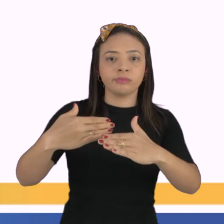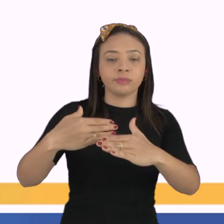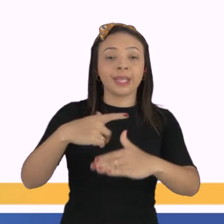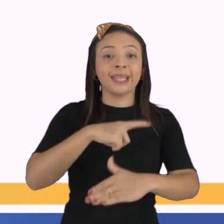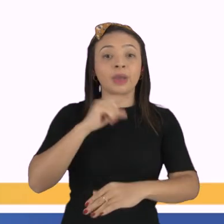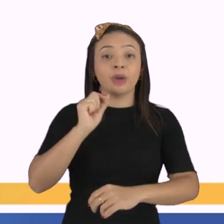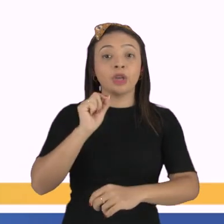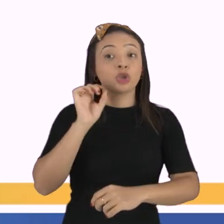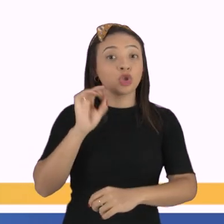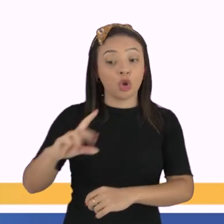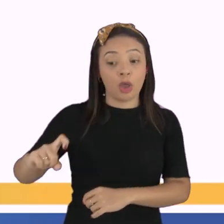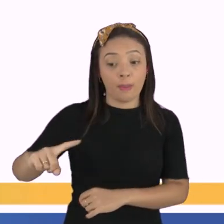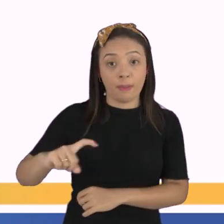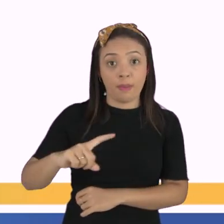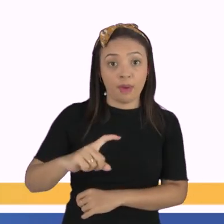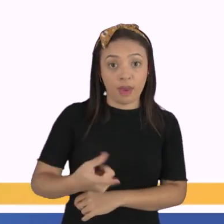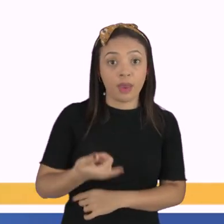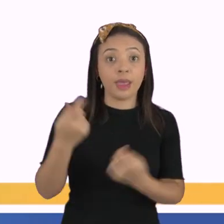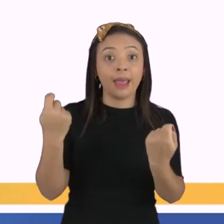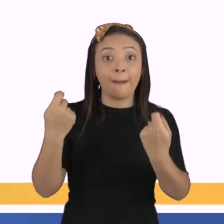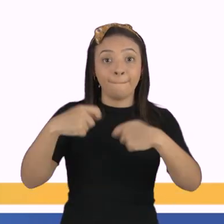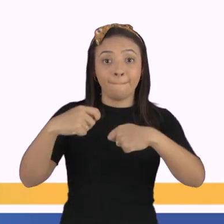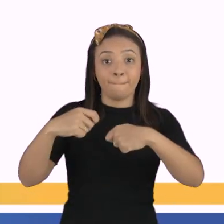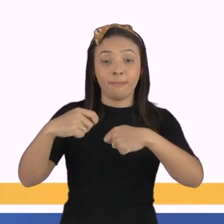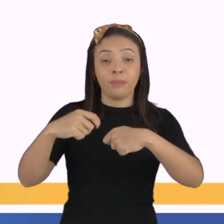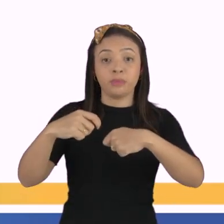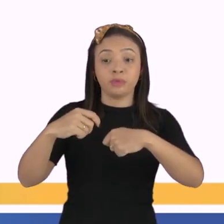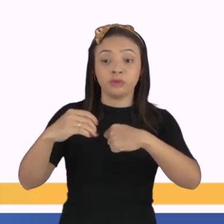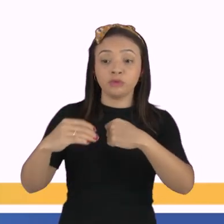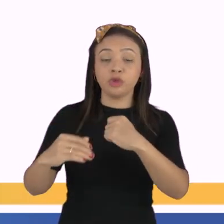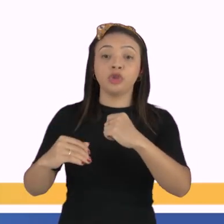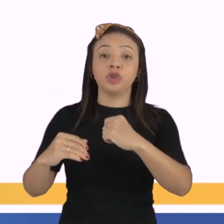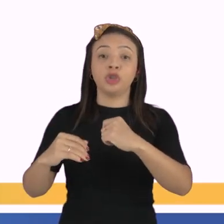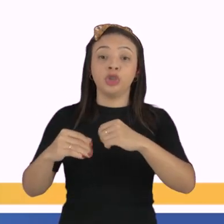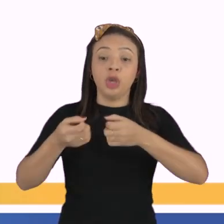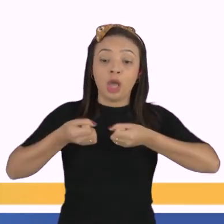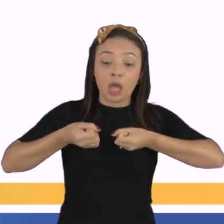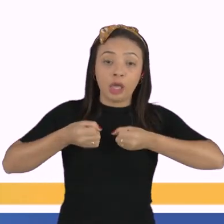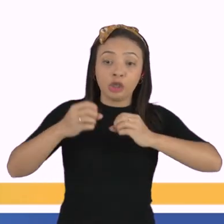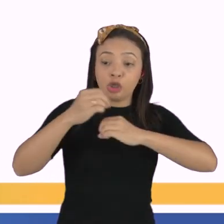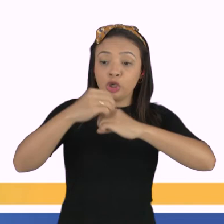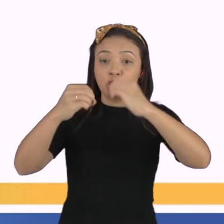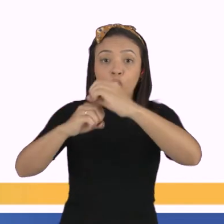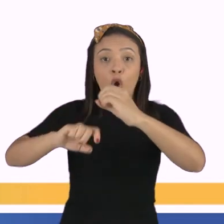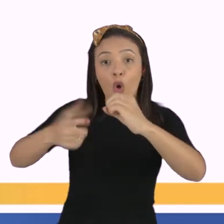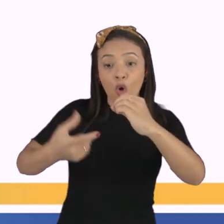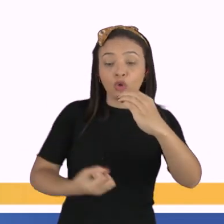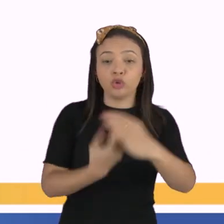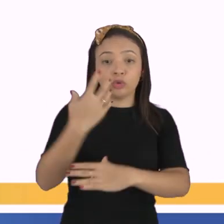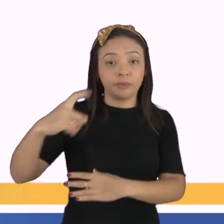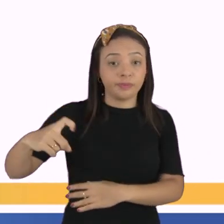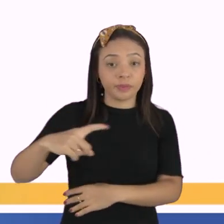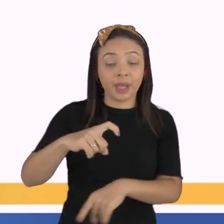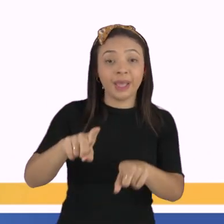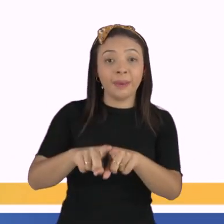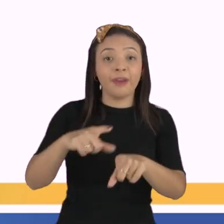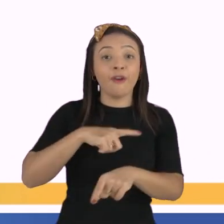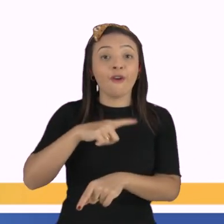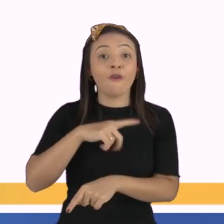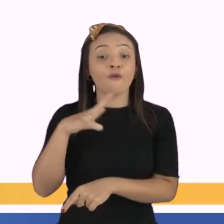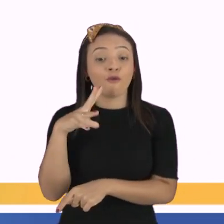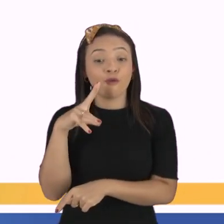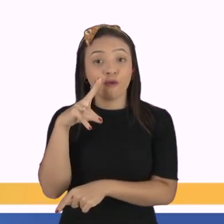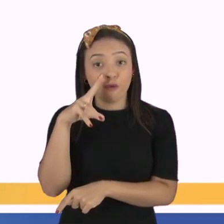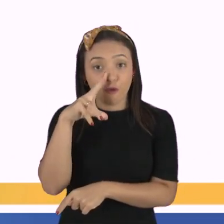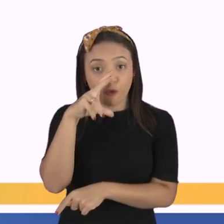as bactérias capazes de se reproduzir, as bactérias capazes de suportar a ação daquele medicamento,